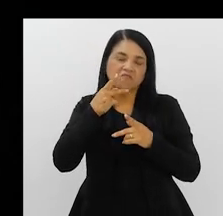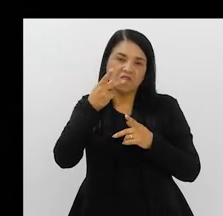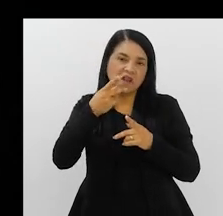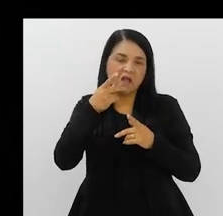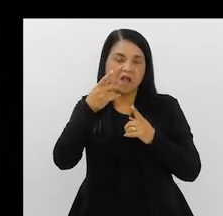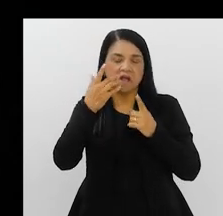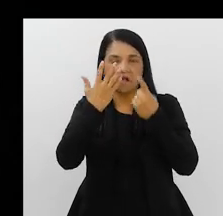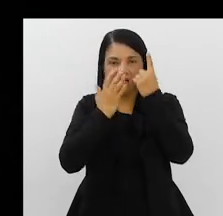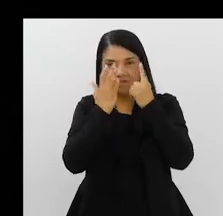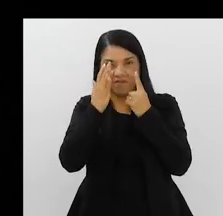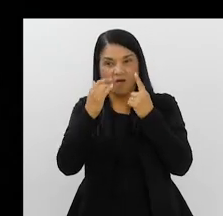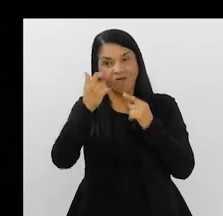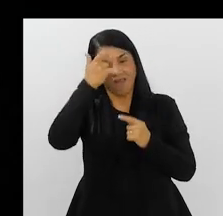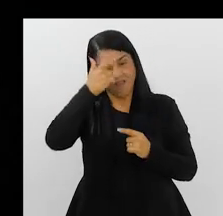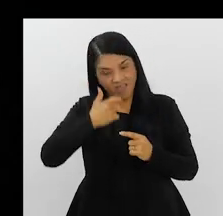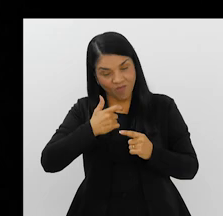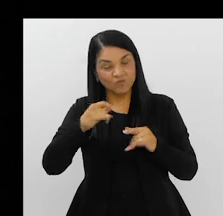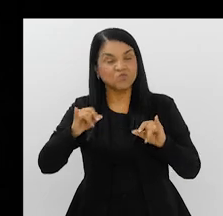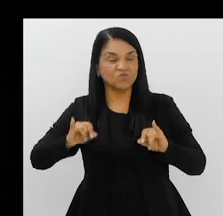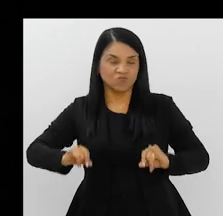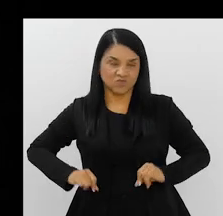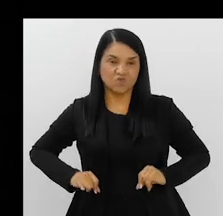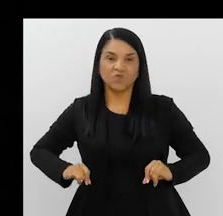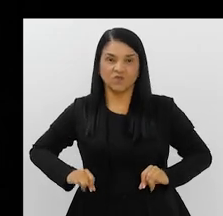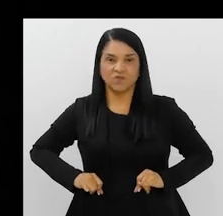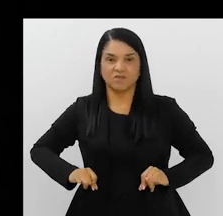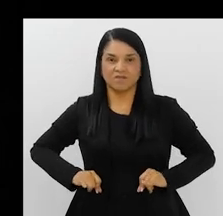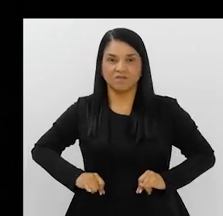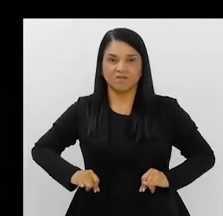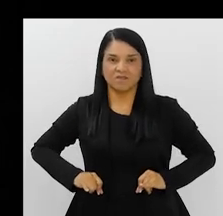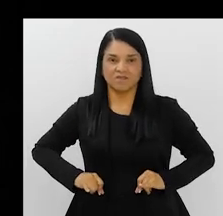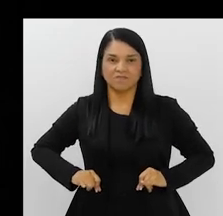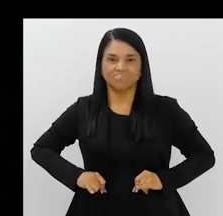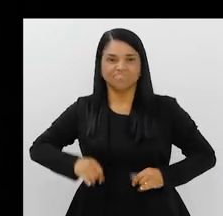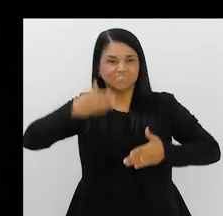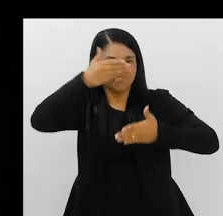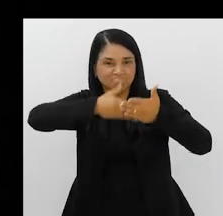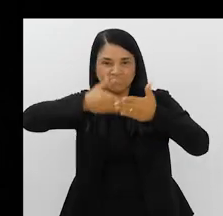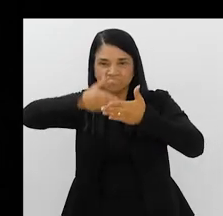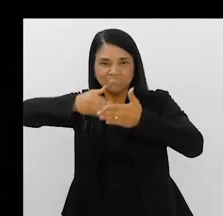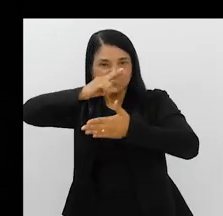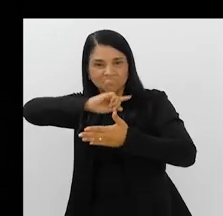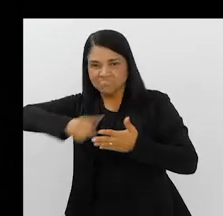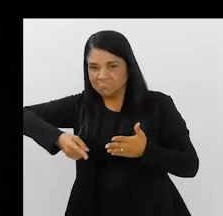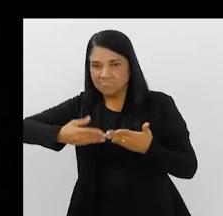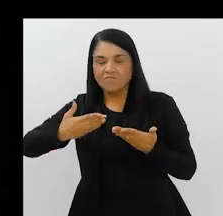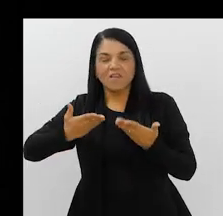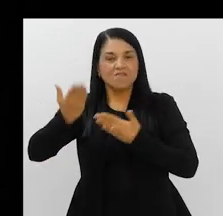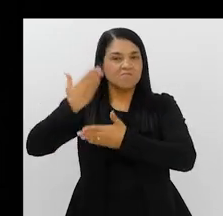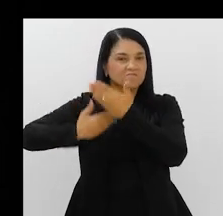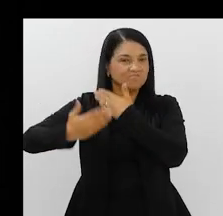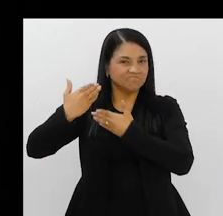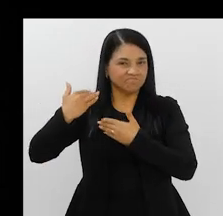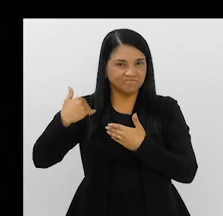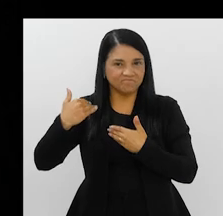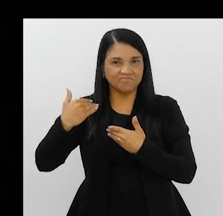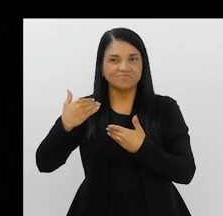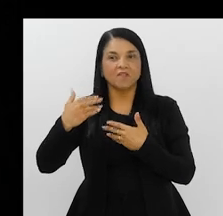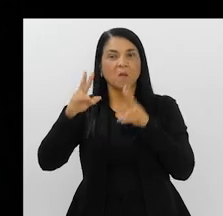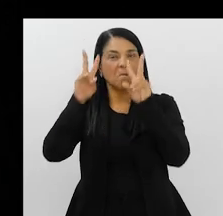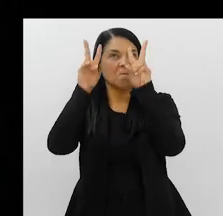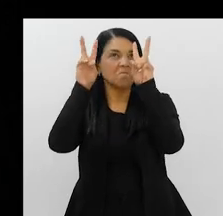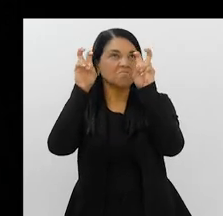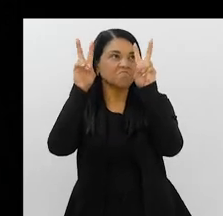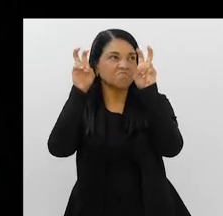carnaval, porque, enfim, eu sofri justamente uma retaliação. Uma retaliação